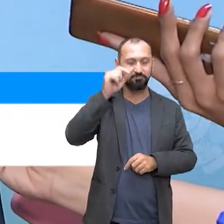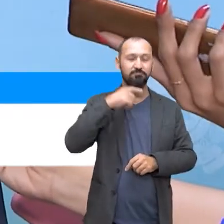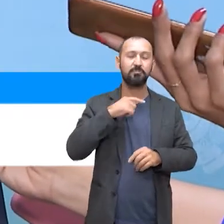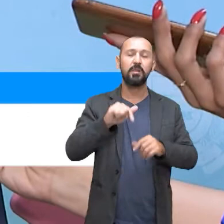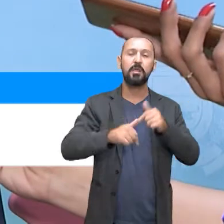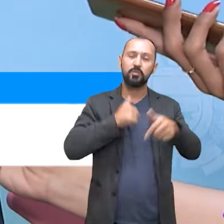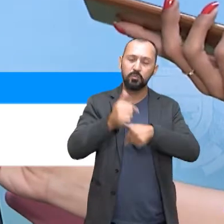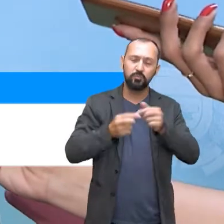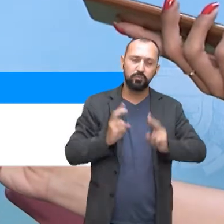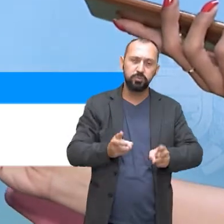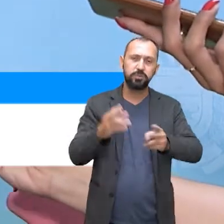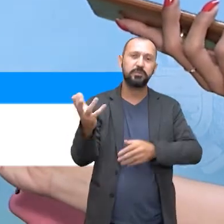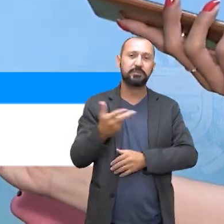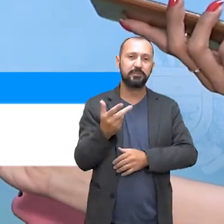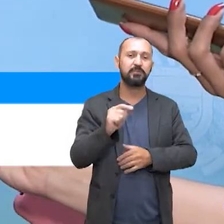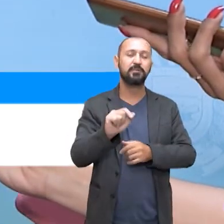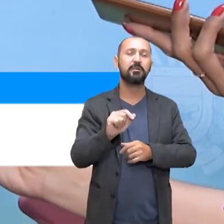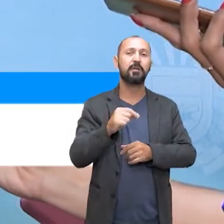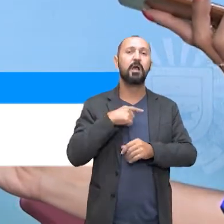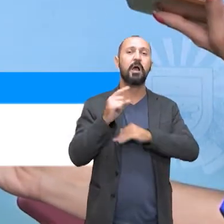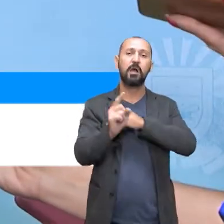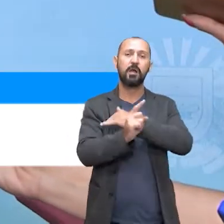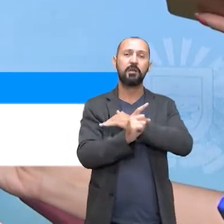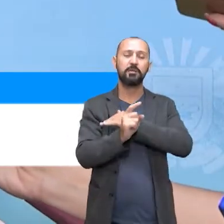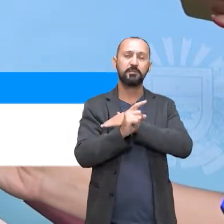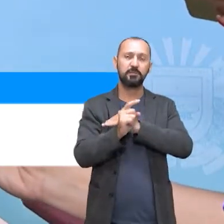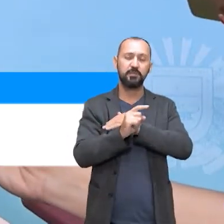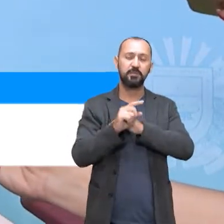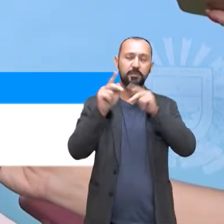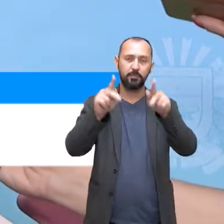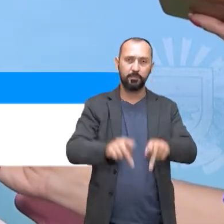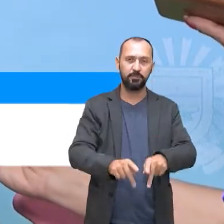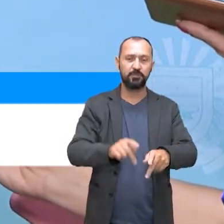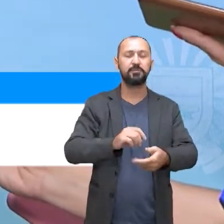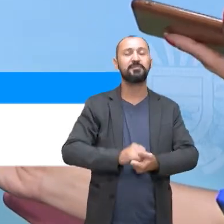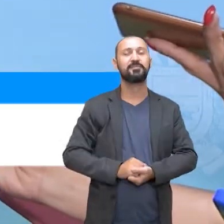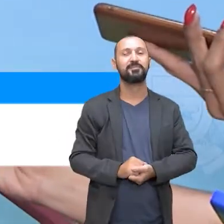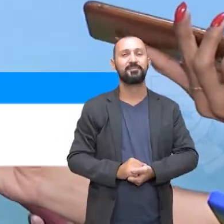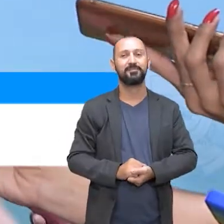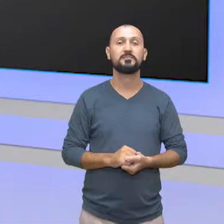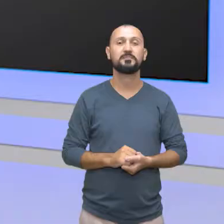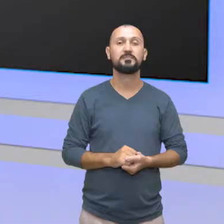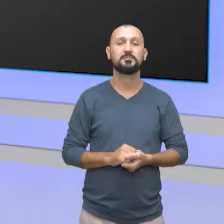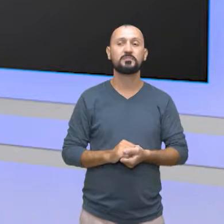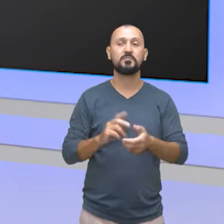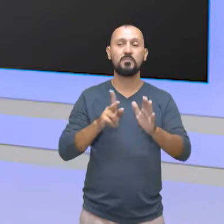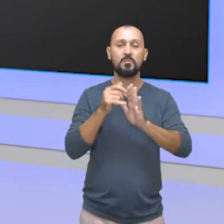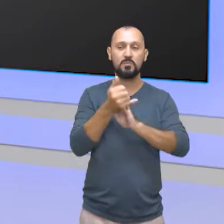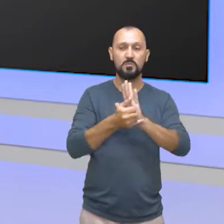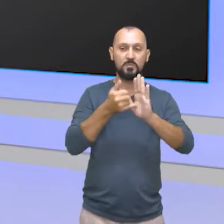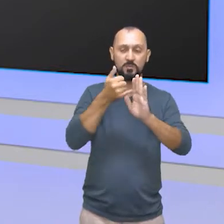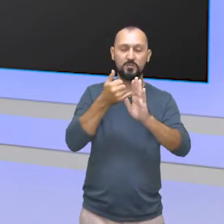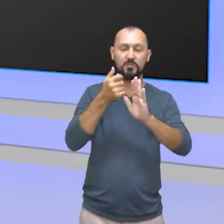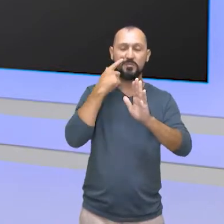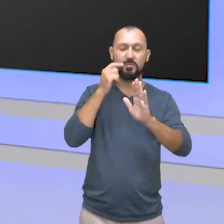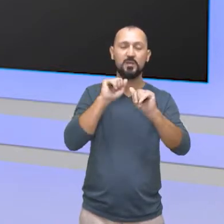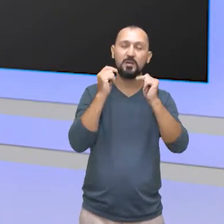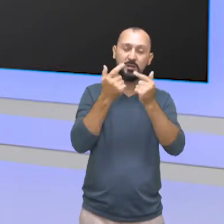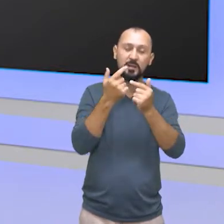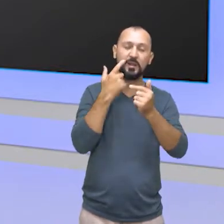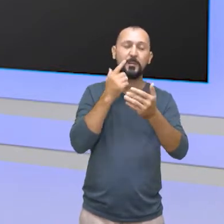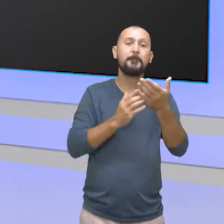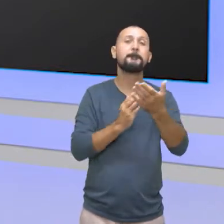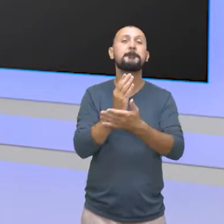Assembleia continua no seu ritmo de trabalho acelerado, atendendo os anseios da população do Mato Grosso do Sul. O projeto aprovado na Lemes